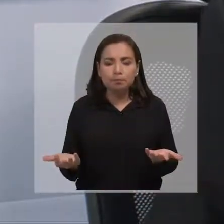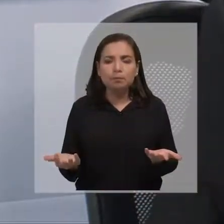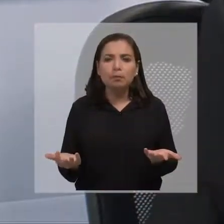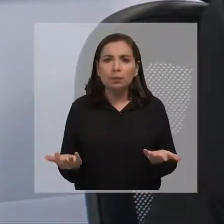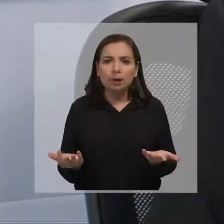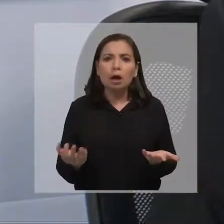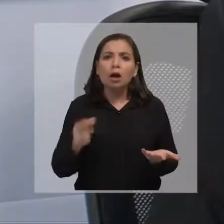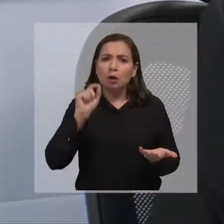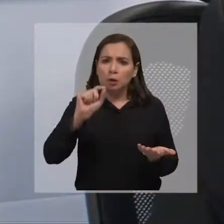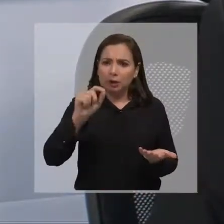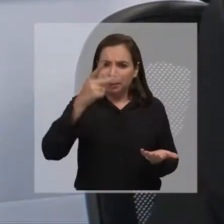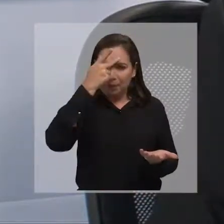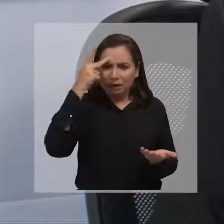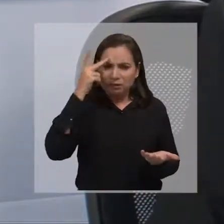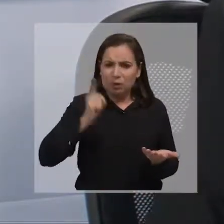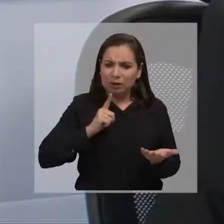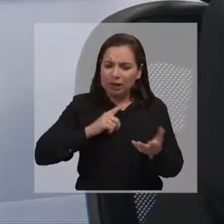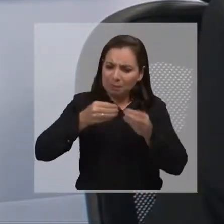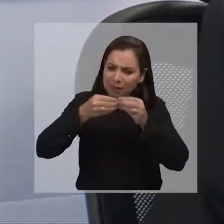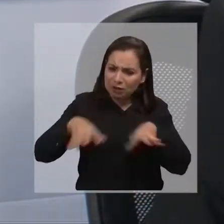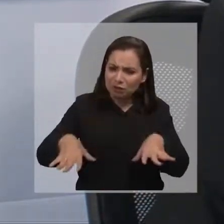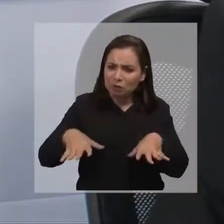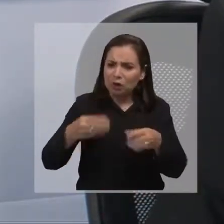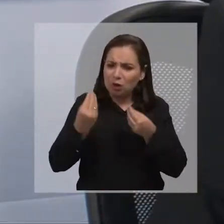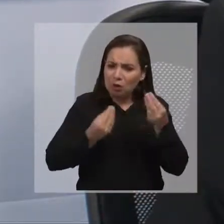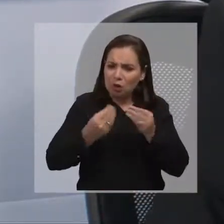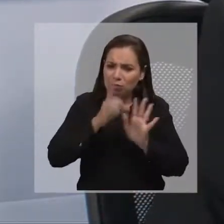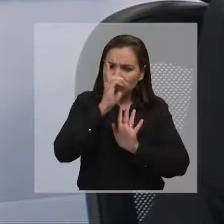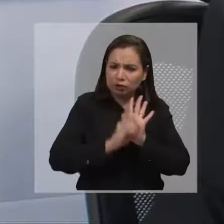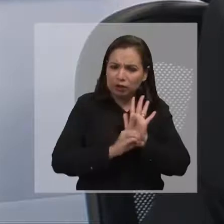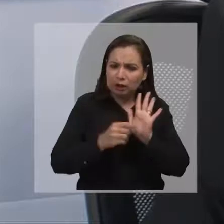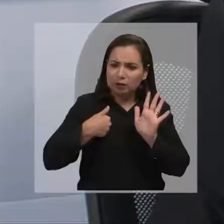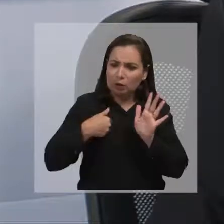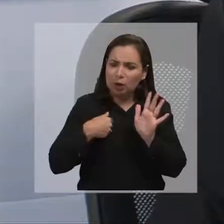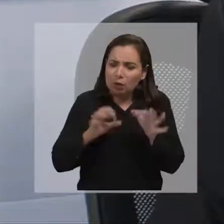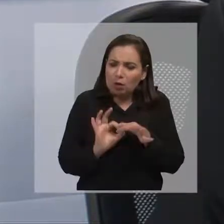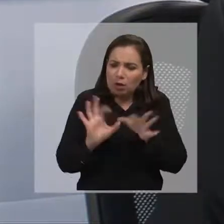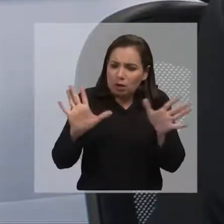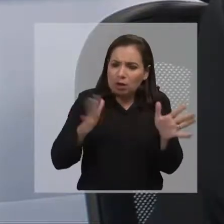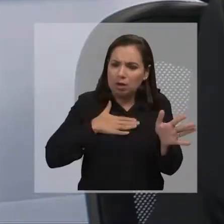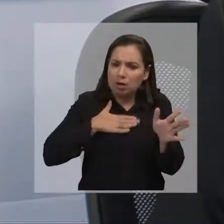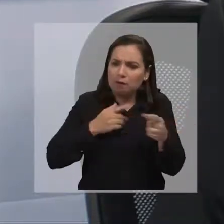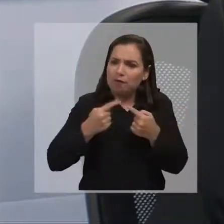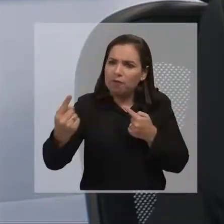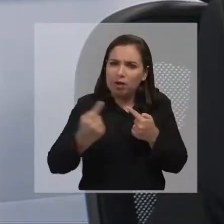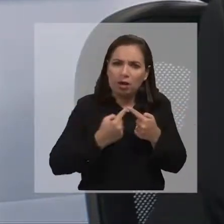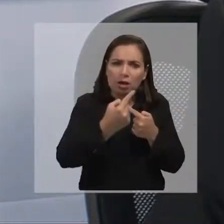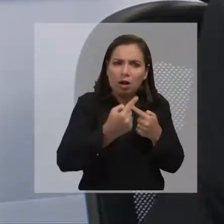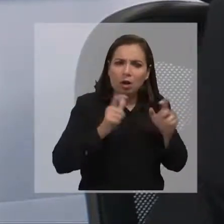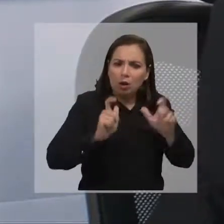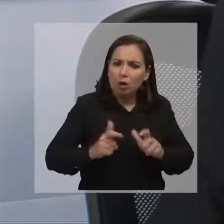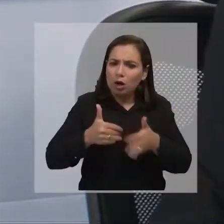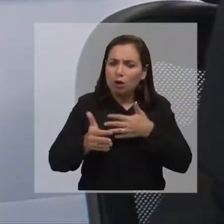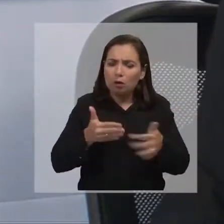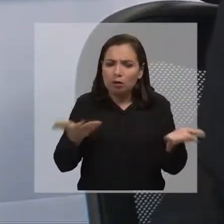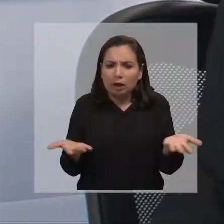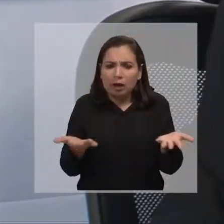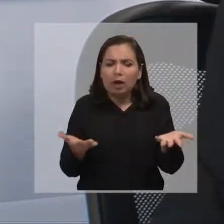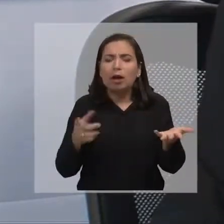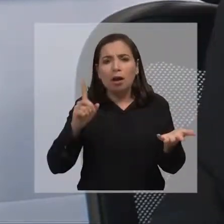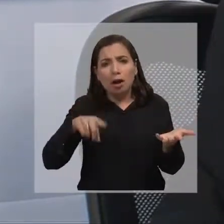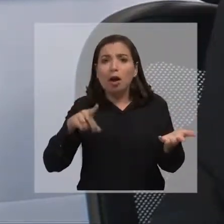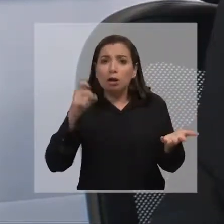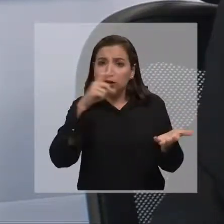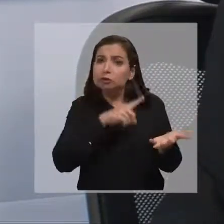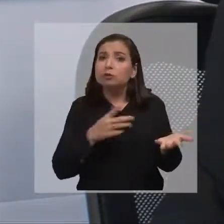pessoas perdem o direito de ir e vir, perdem seus direitos políticos, isso é muito ruim. Entendendo?